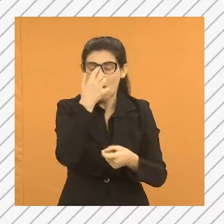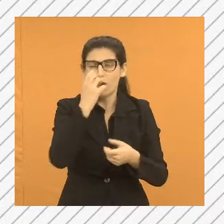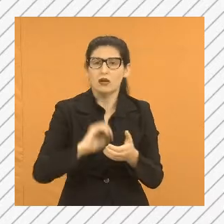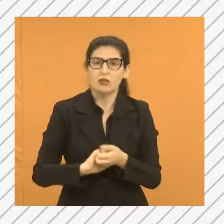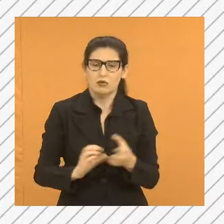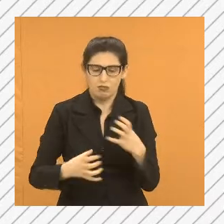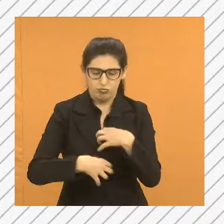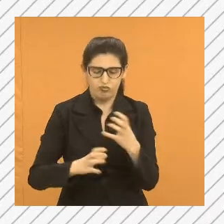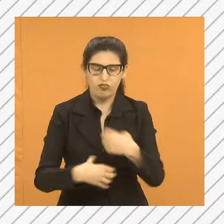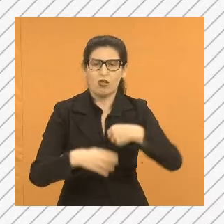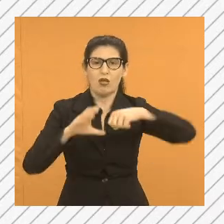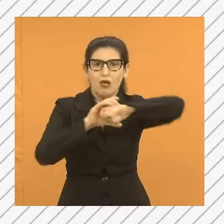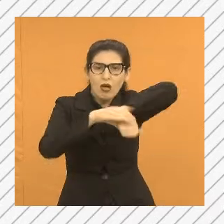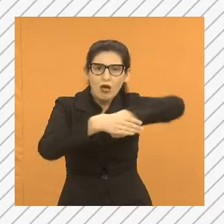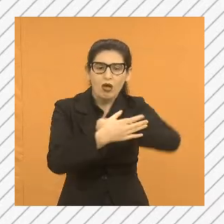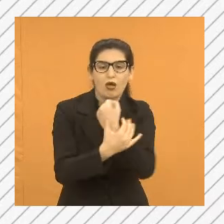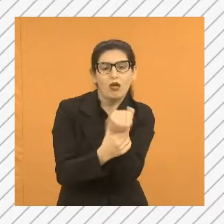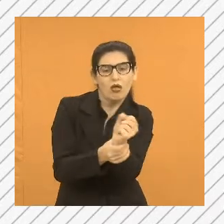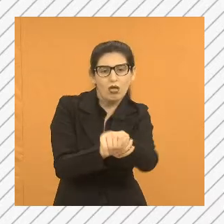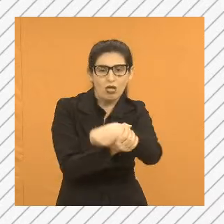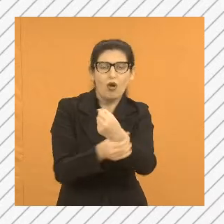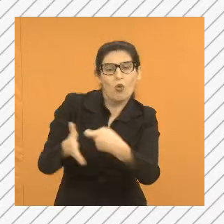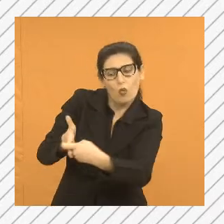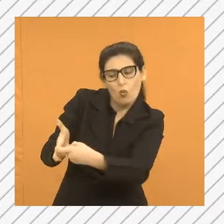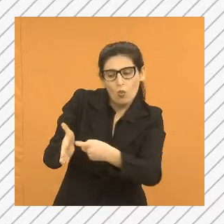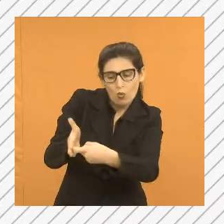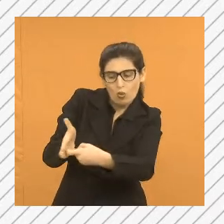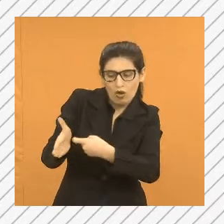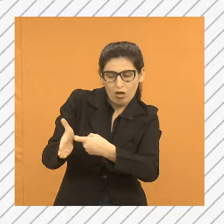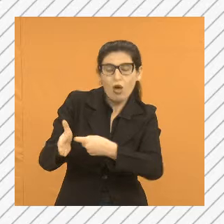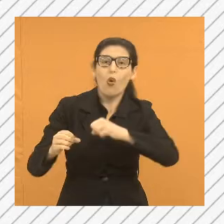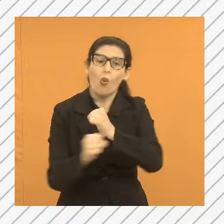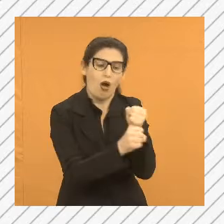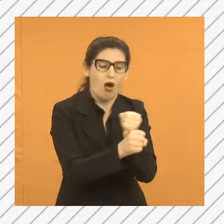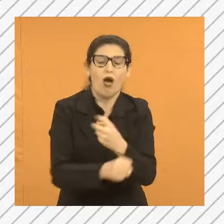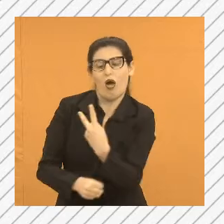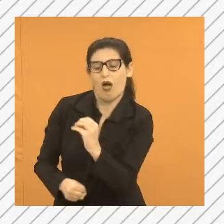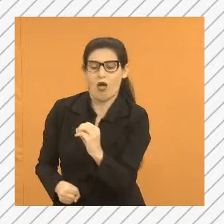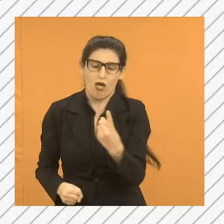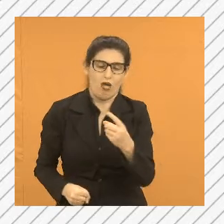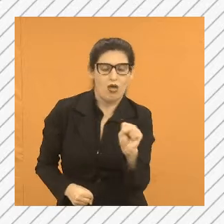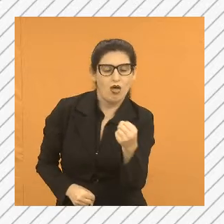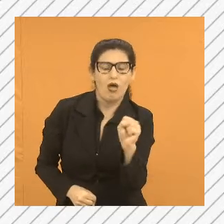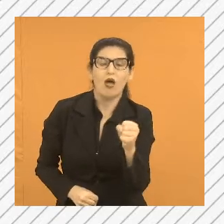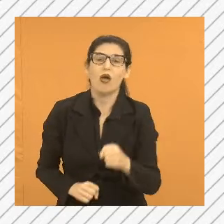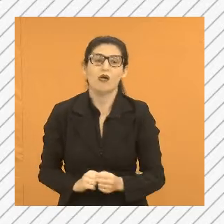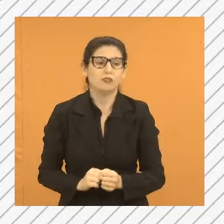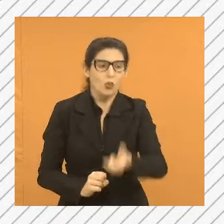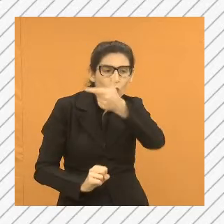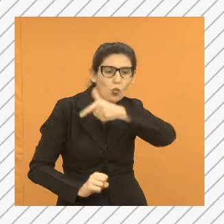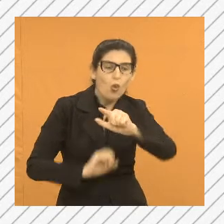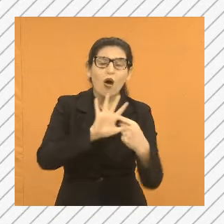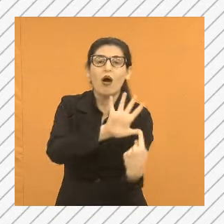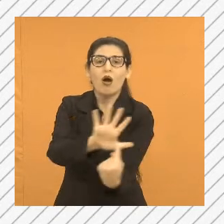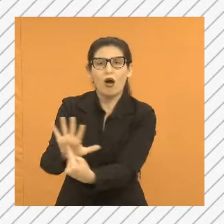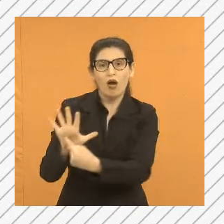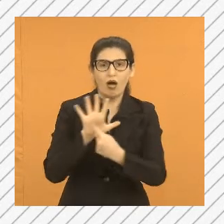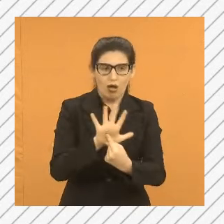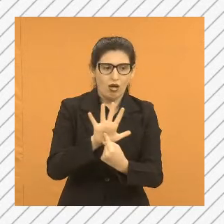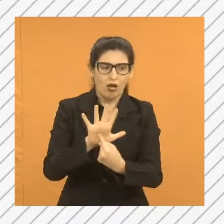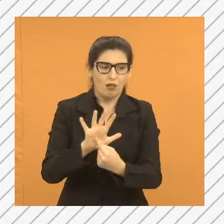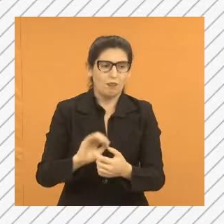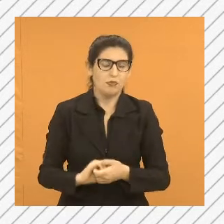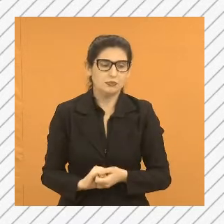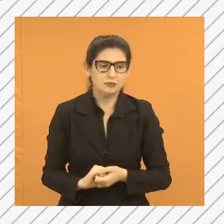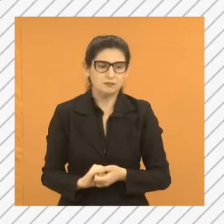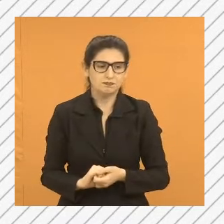nos serviços de fisioterapia contratada em 2018. E o próximo quadro vai nos mostrar a